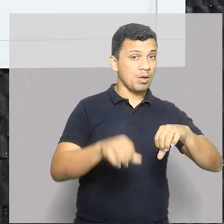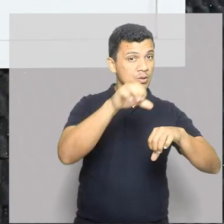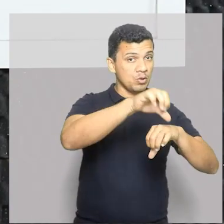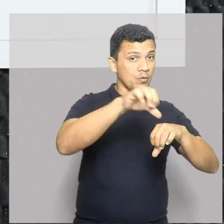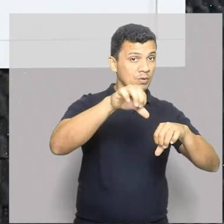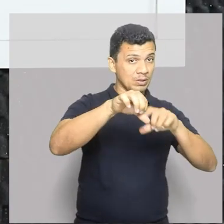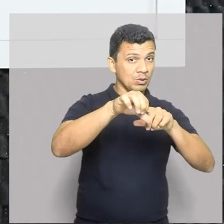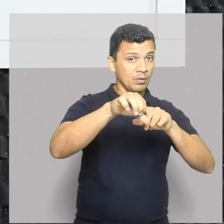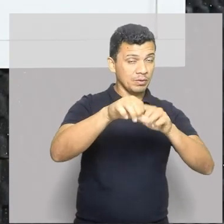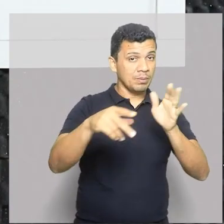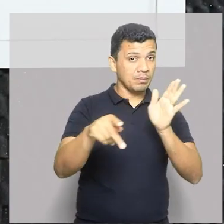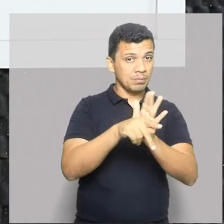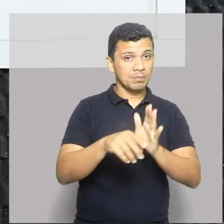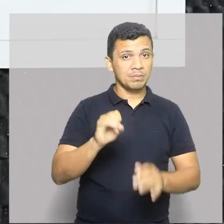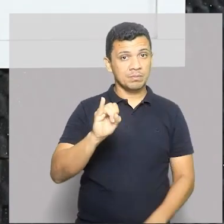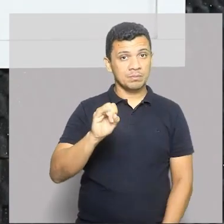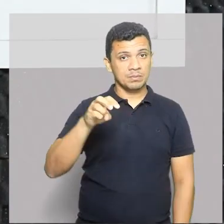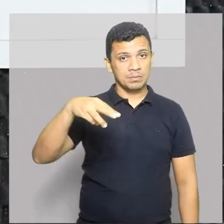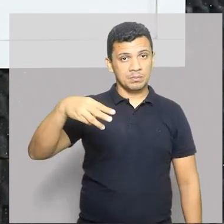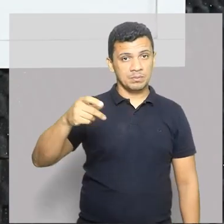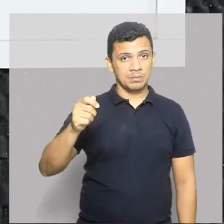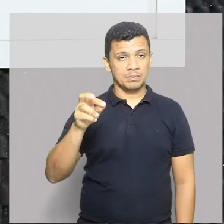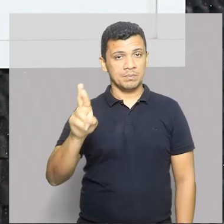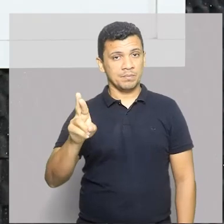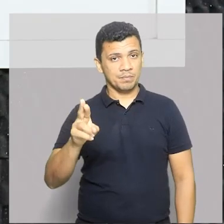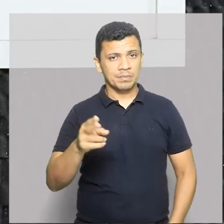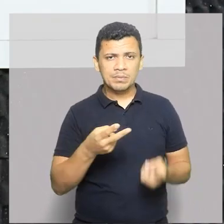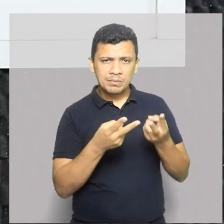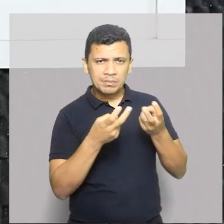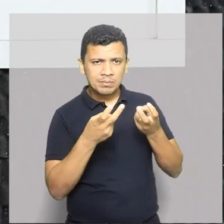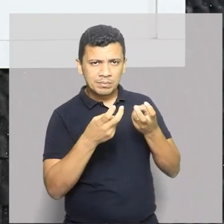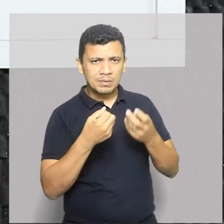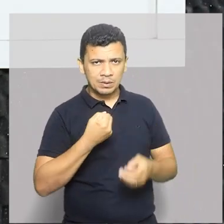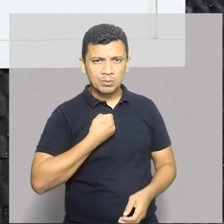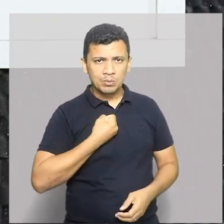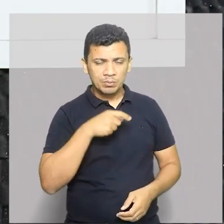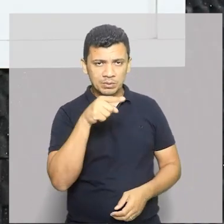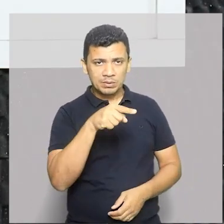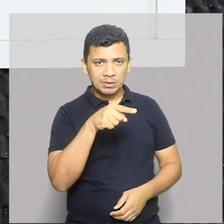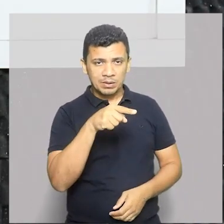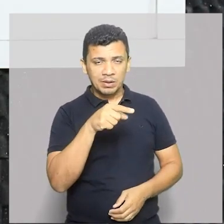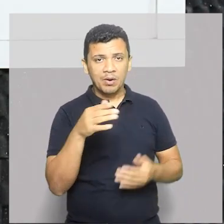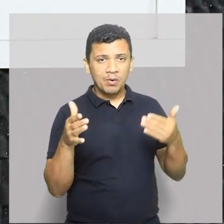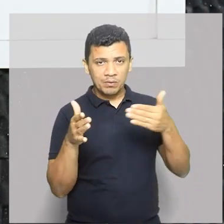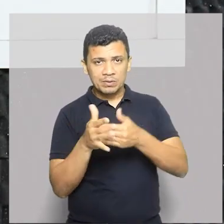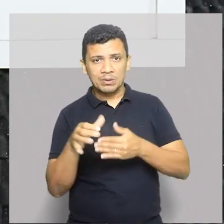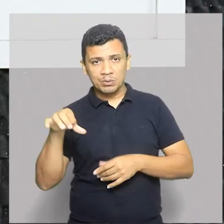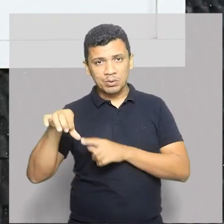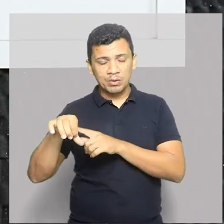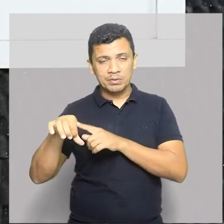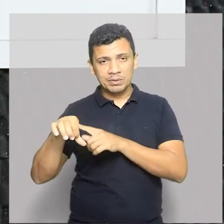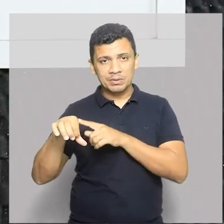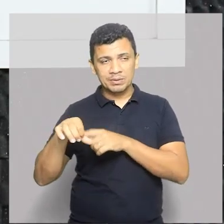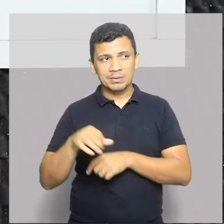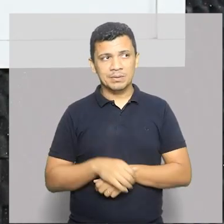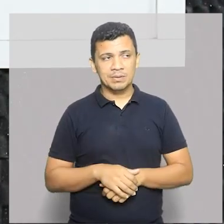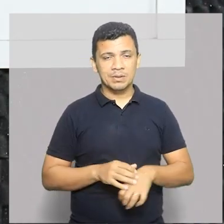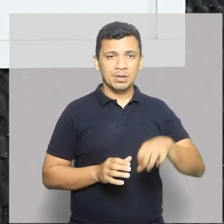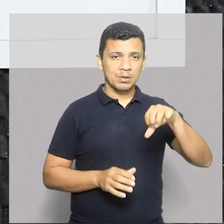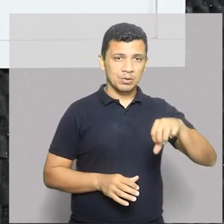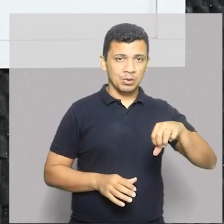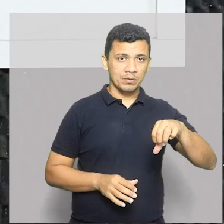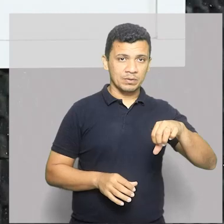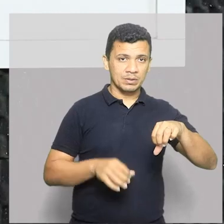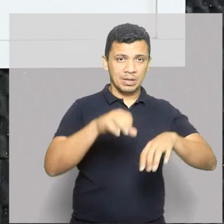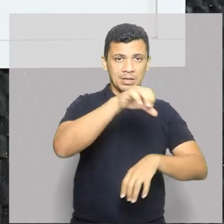número o quê? Ímpar. Reparou que quando o número é ímpar, no expoente, termina em 9? Então, 9 elevado a